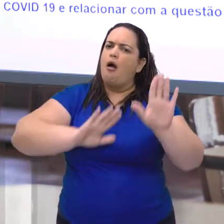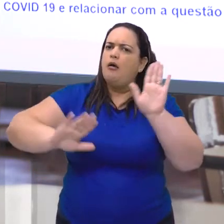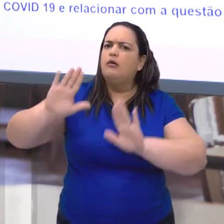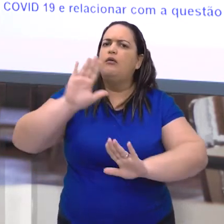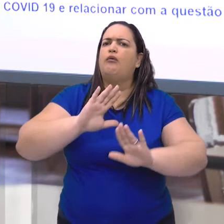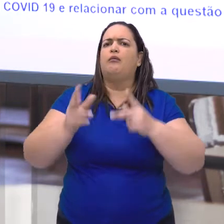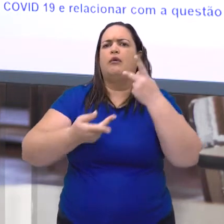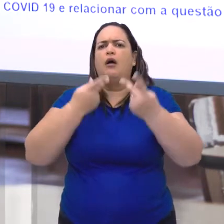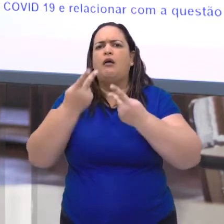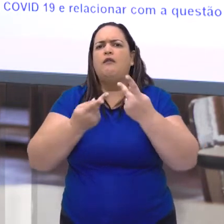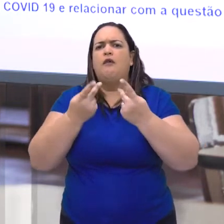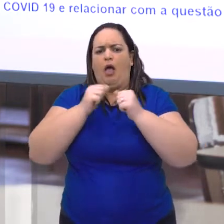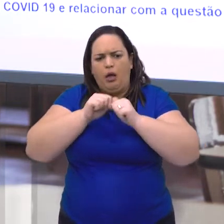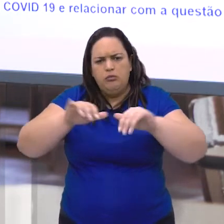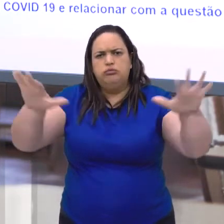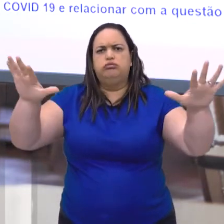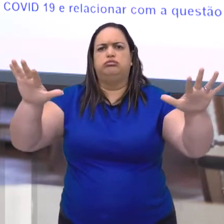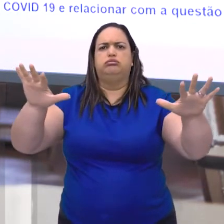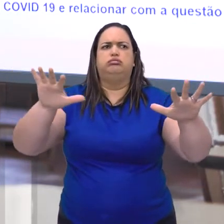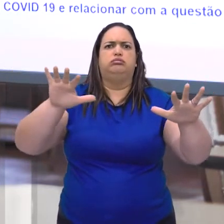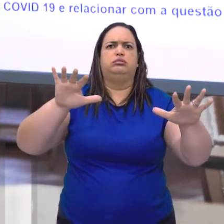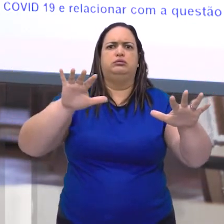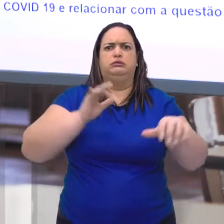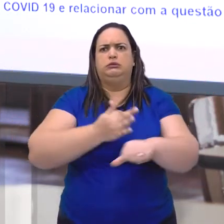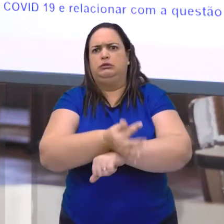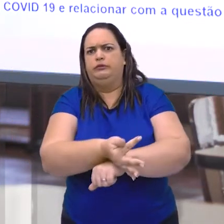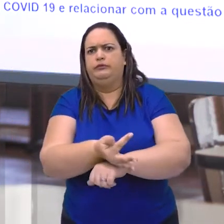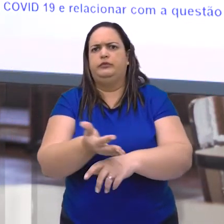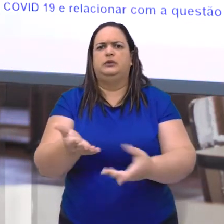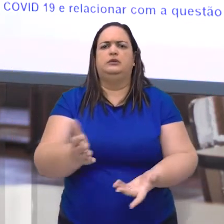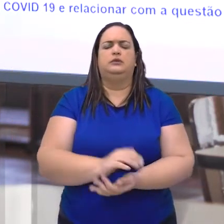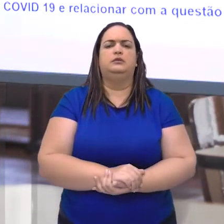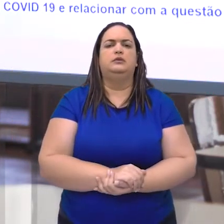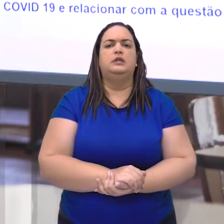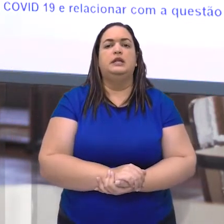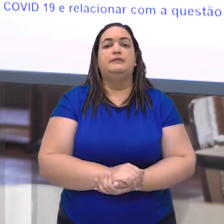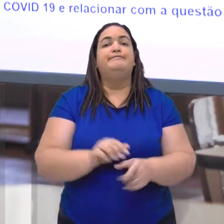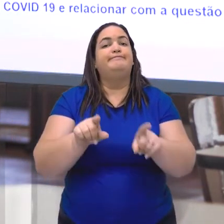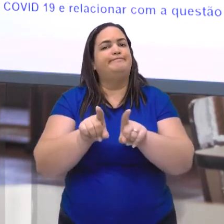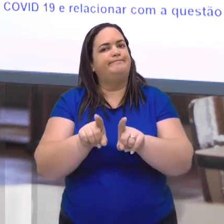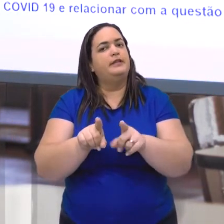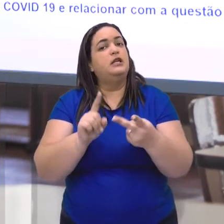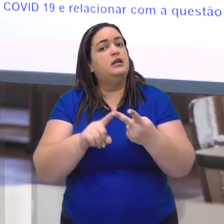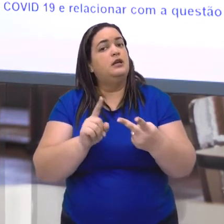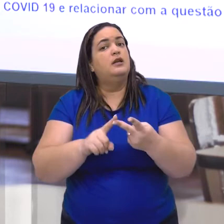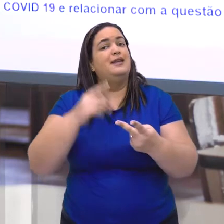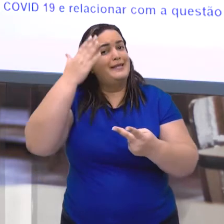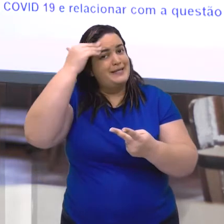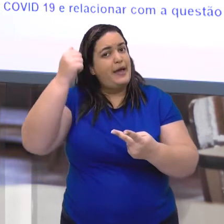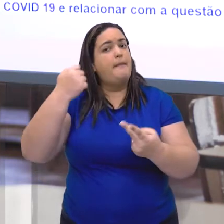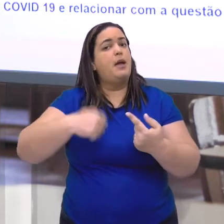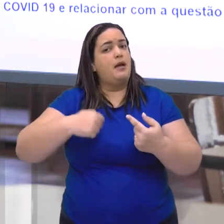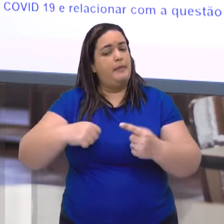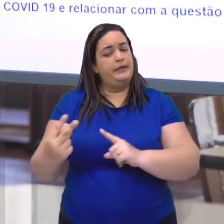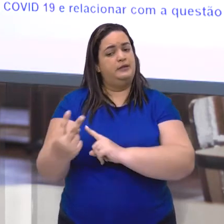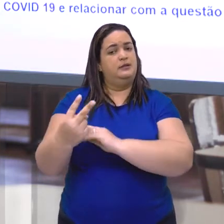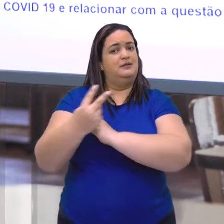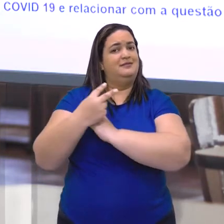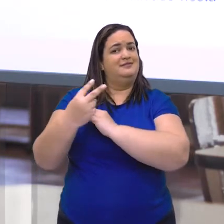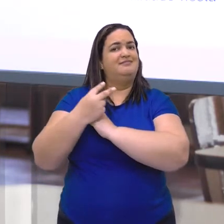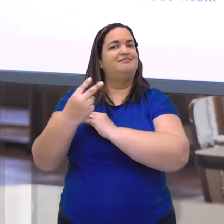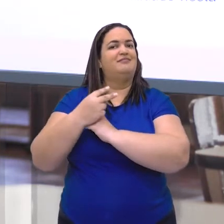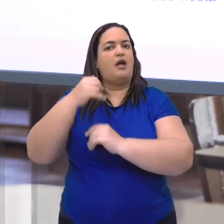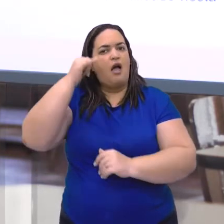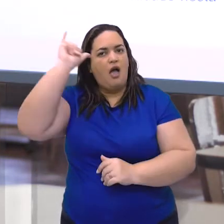das notícias que estão circulando aí toda hora e também saber que precisamos nos cuidar para não adoecer.